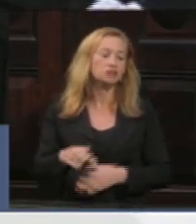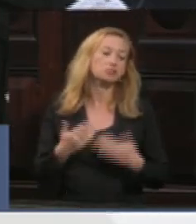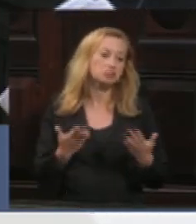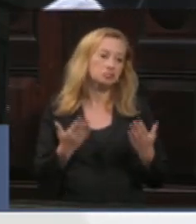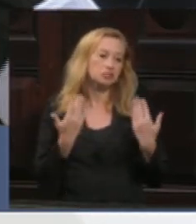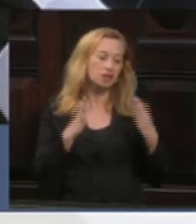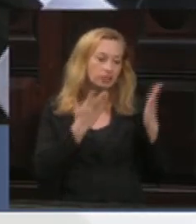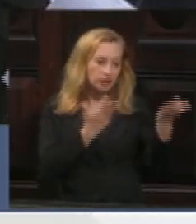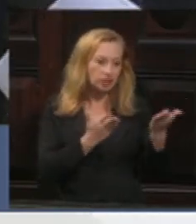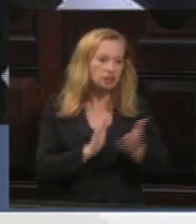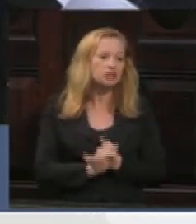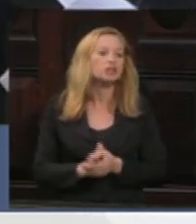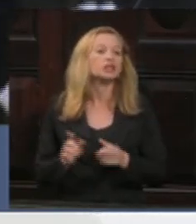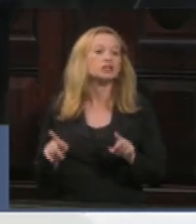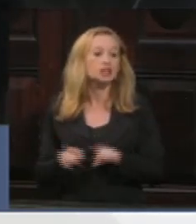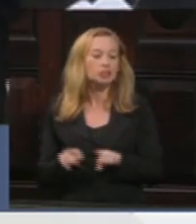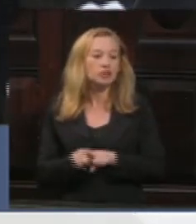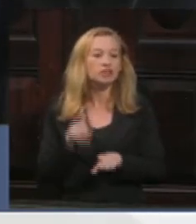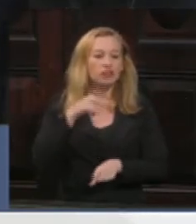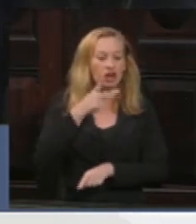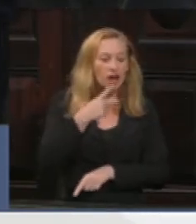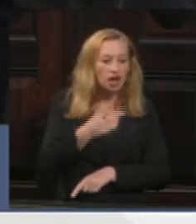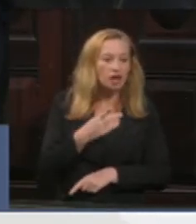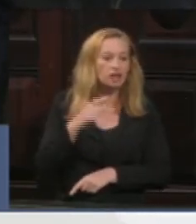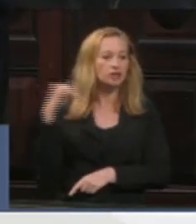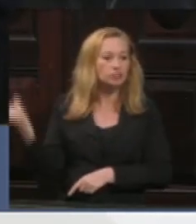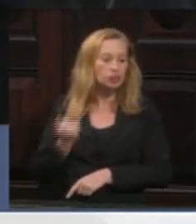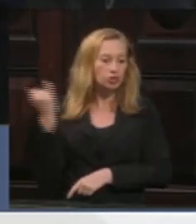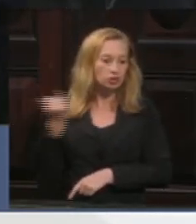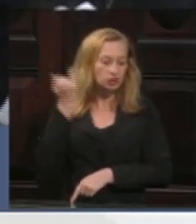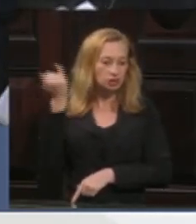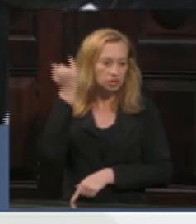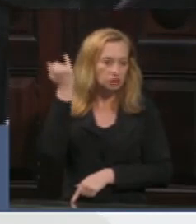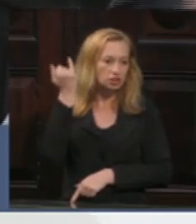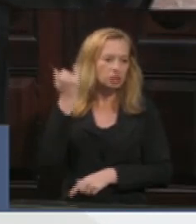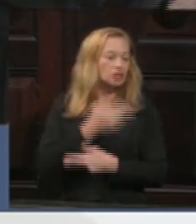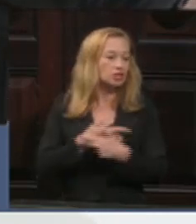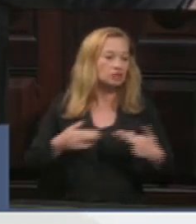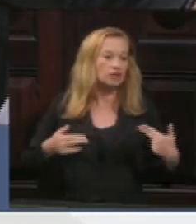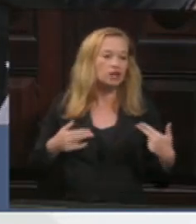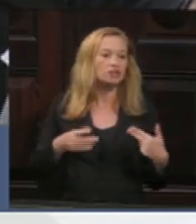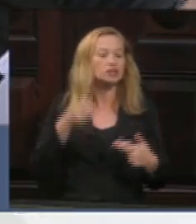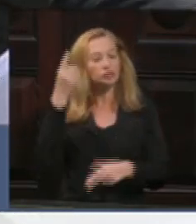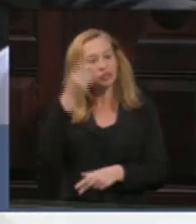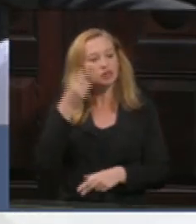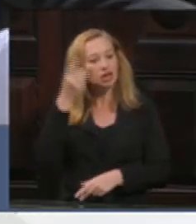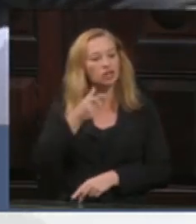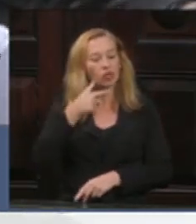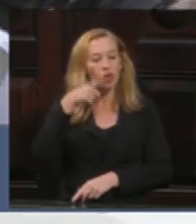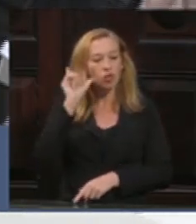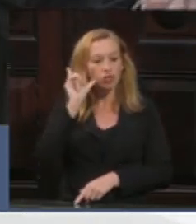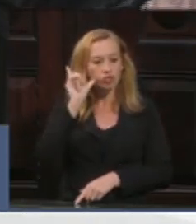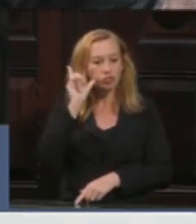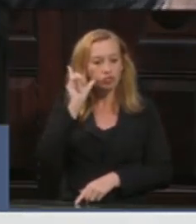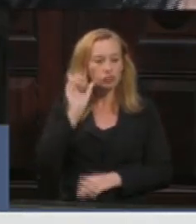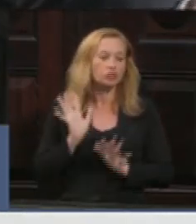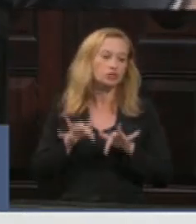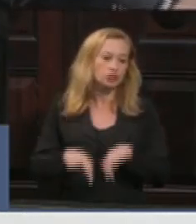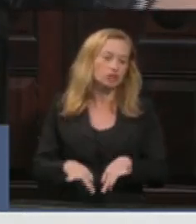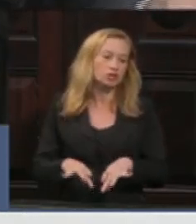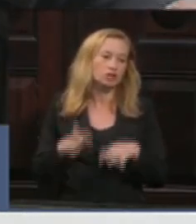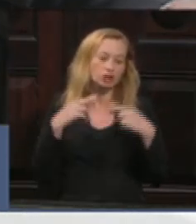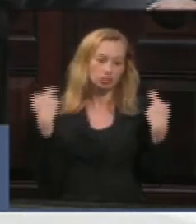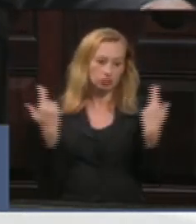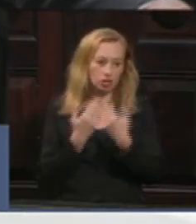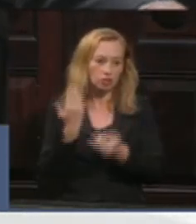Tecnologia. E, sobretudo, ressaltar uma coisa importante para o conjunto de deputados e deputadas, presidente André Ceciliano. Ontem, ao final da audiência